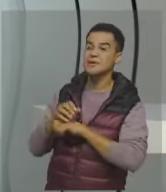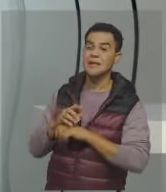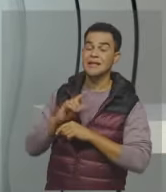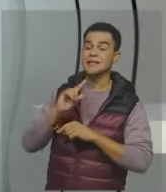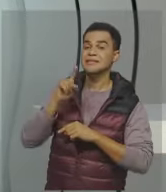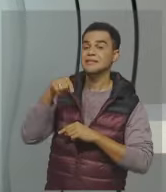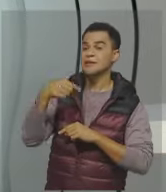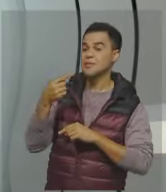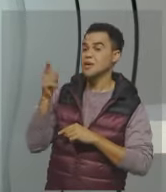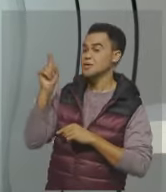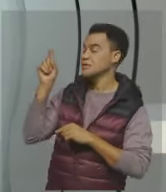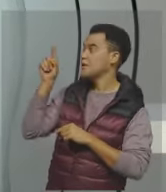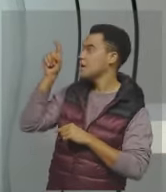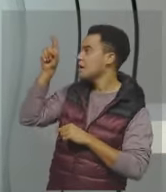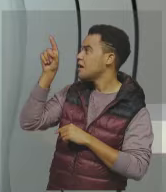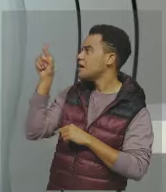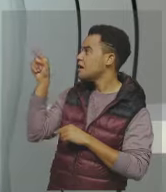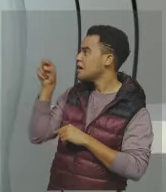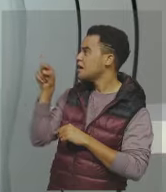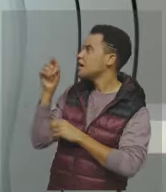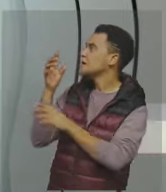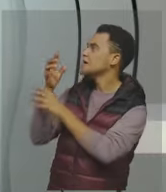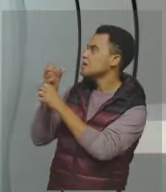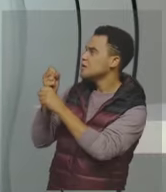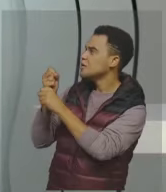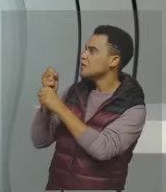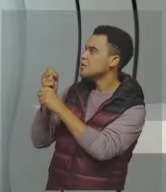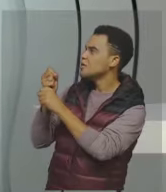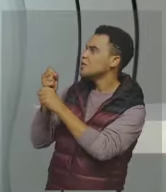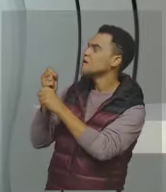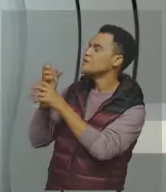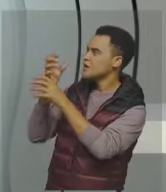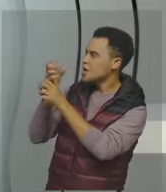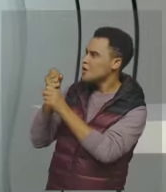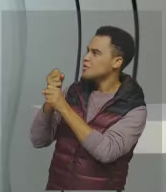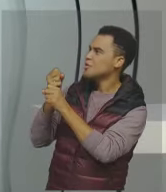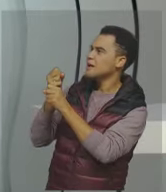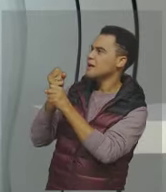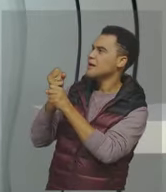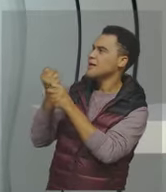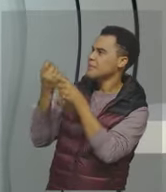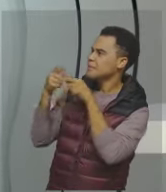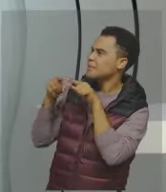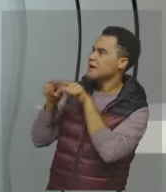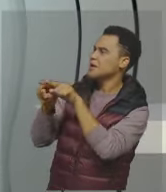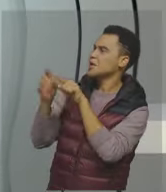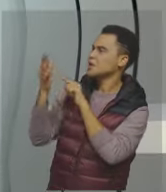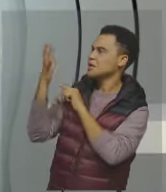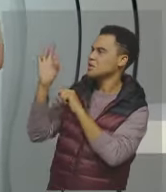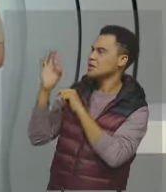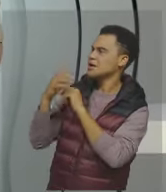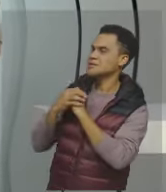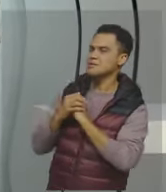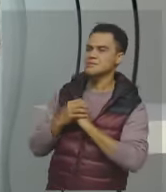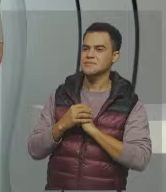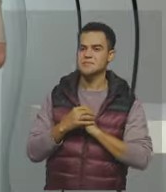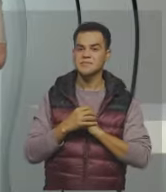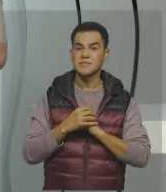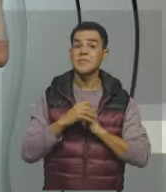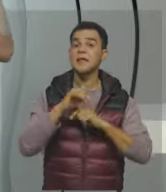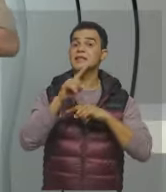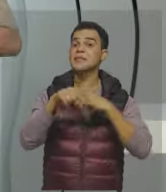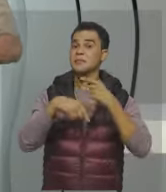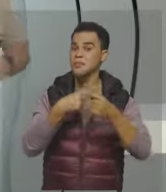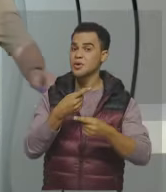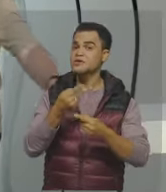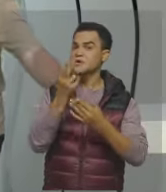o resultado do série aqui em paralelo com o 10. Ok? Eu vou redesenhar o circuito depois de fazer